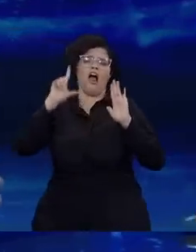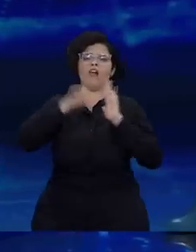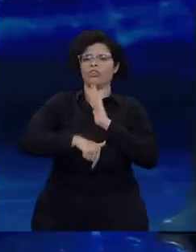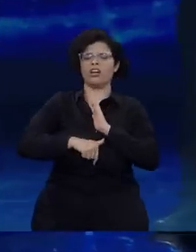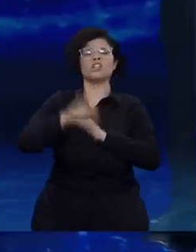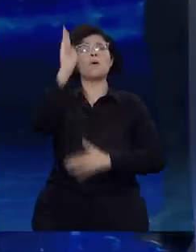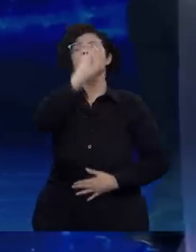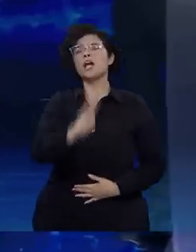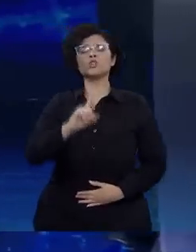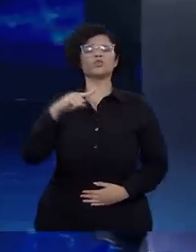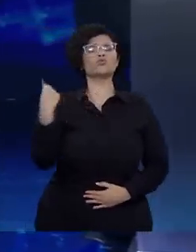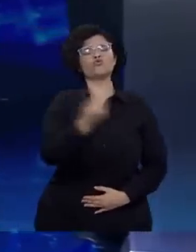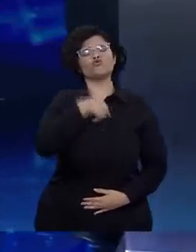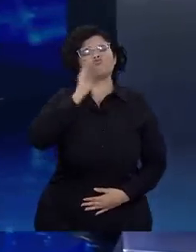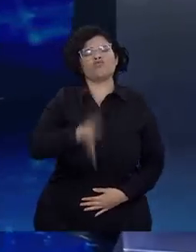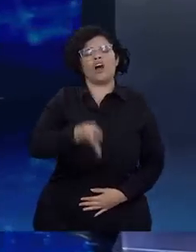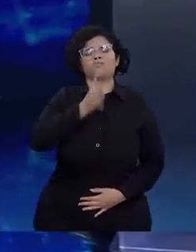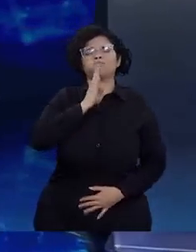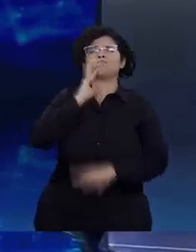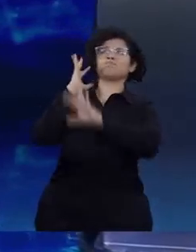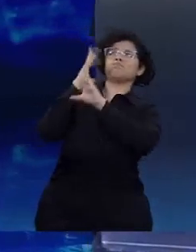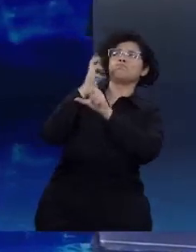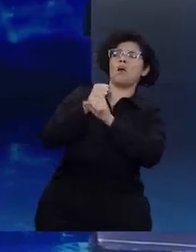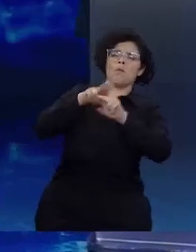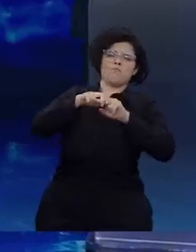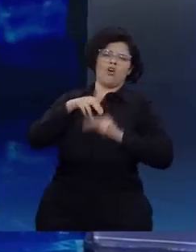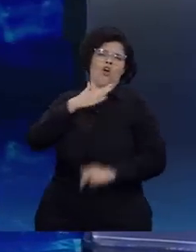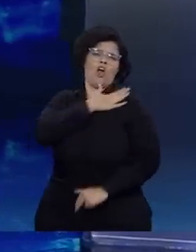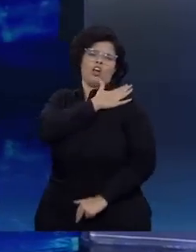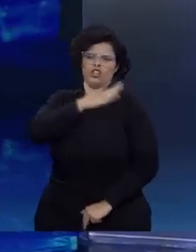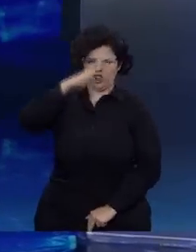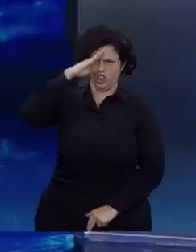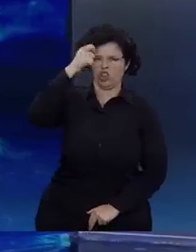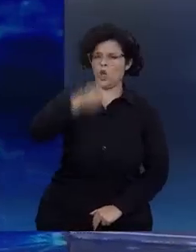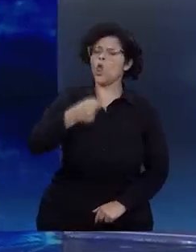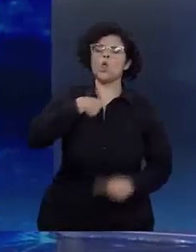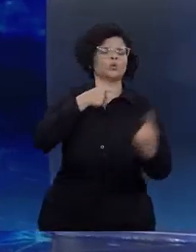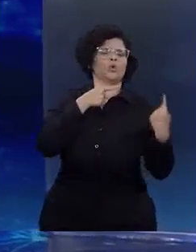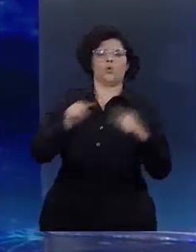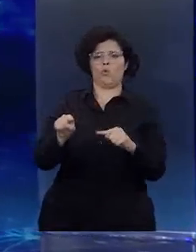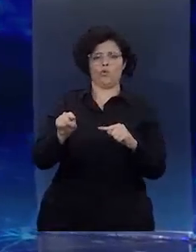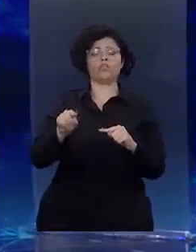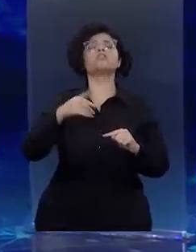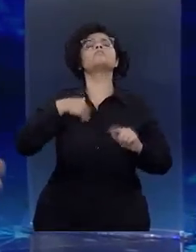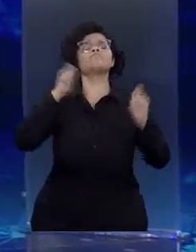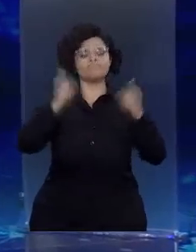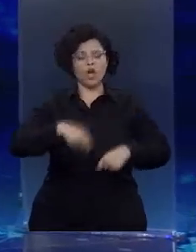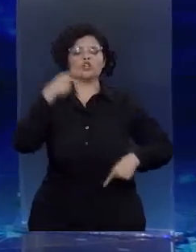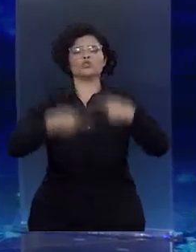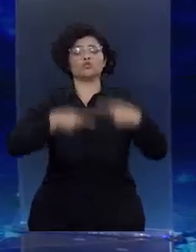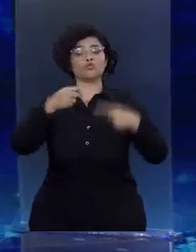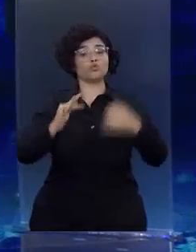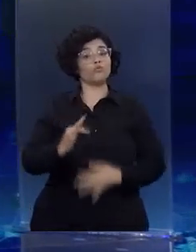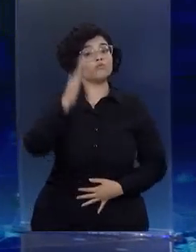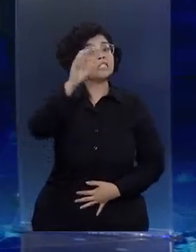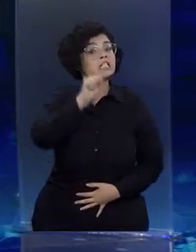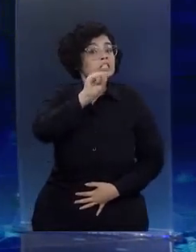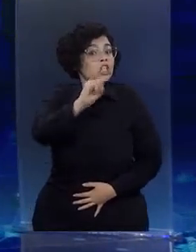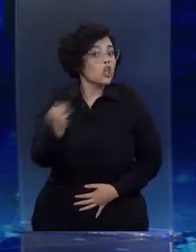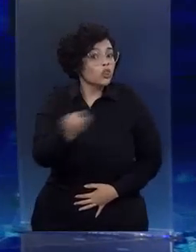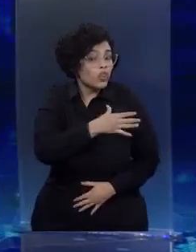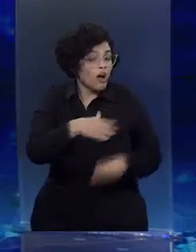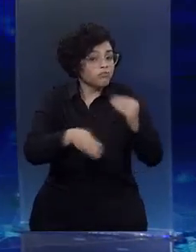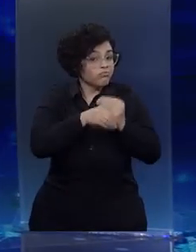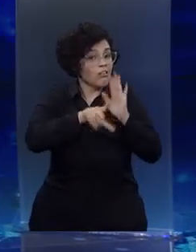já conhece. Já conhece muito bem, e eu sou contra. Eu acho que a gente pode discutir no futuro se tiver uma nova Constituinte,